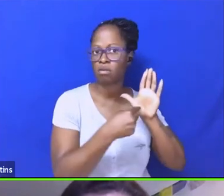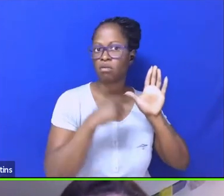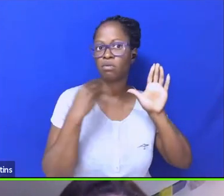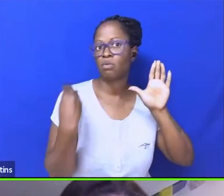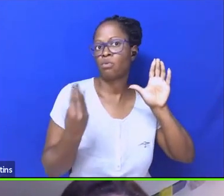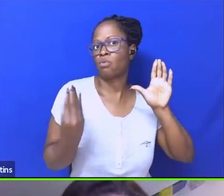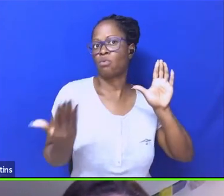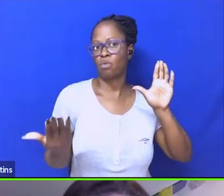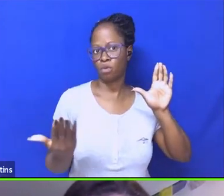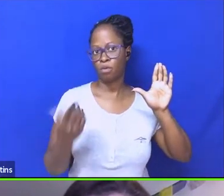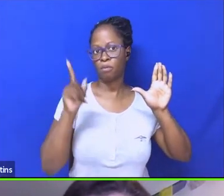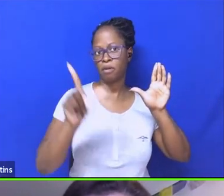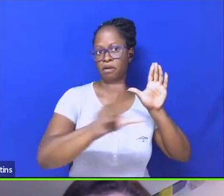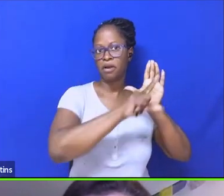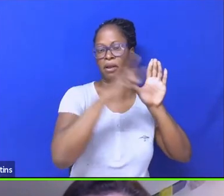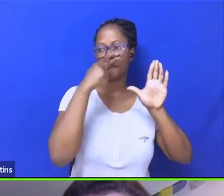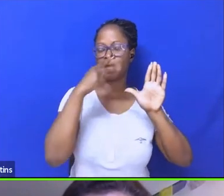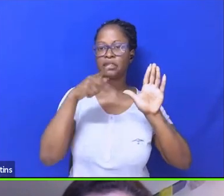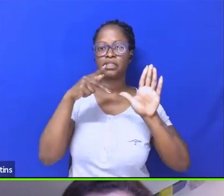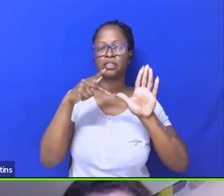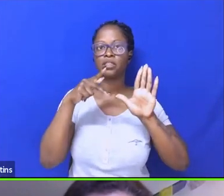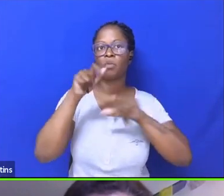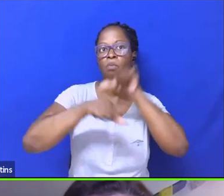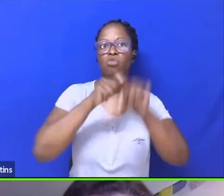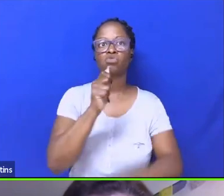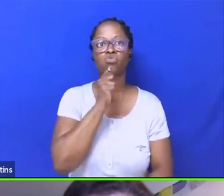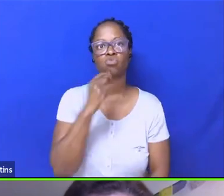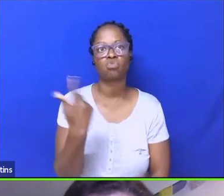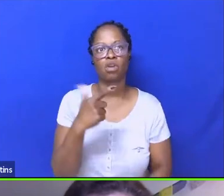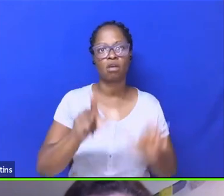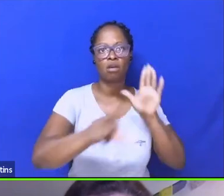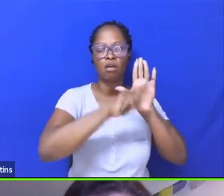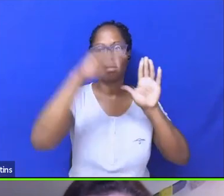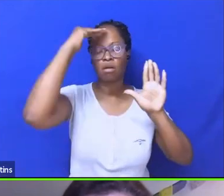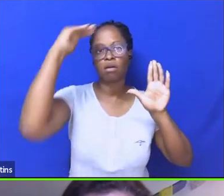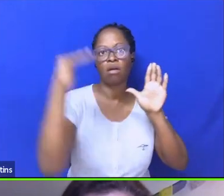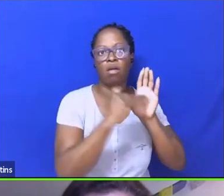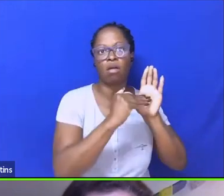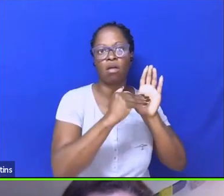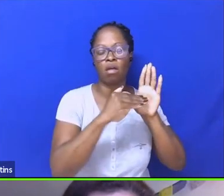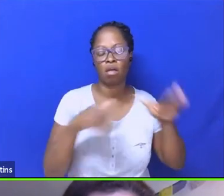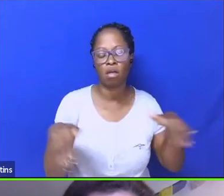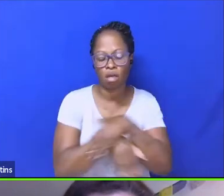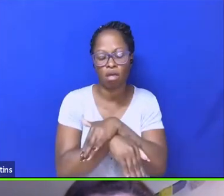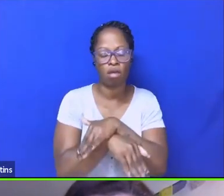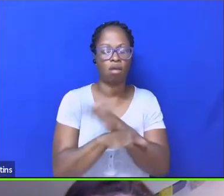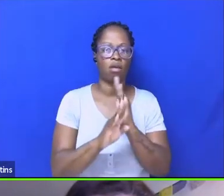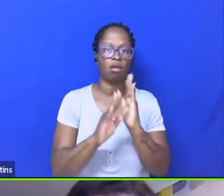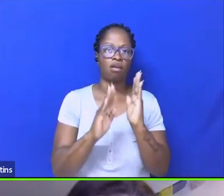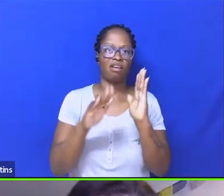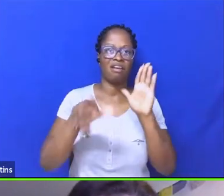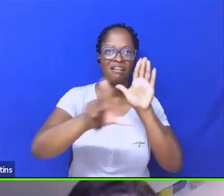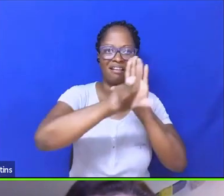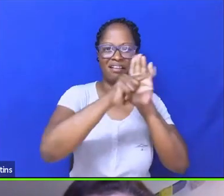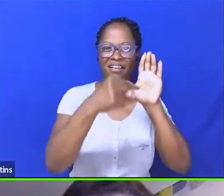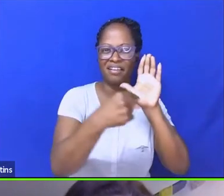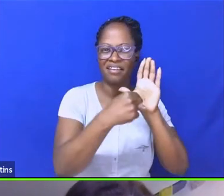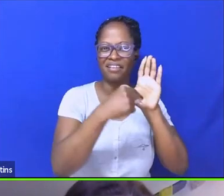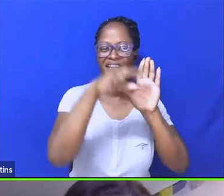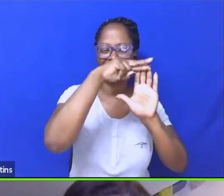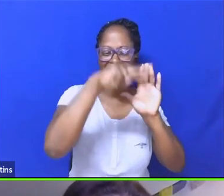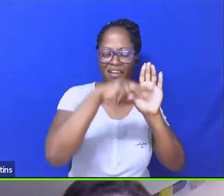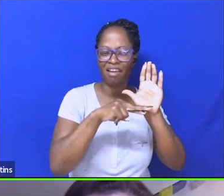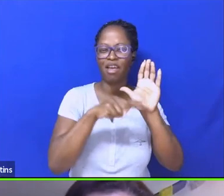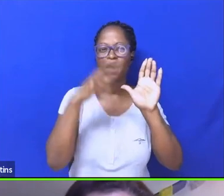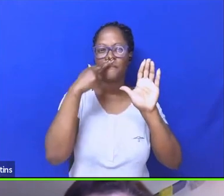petrificada a lei e o código tem até um número matemático esse foi